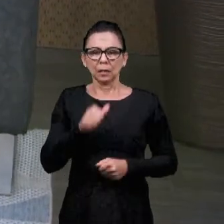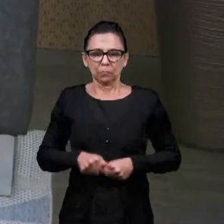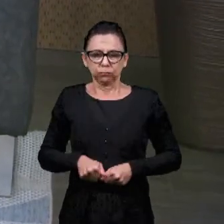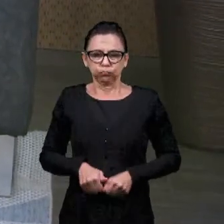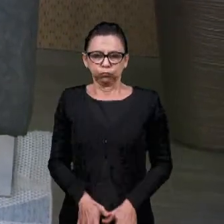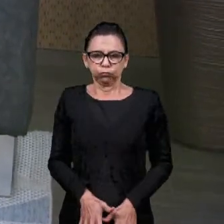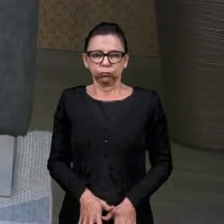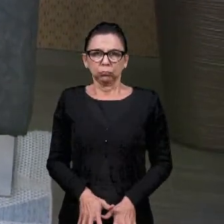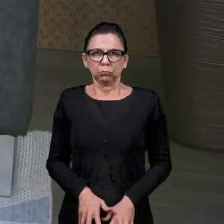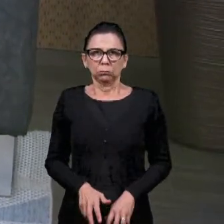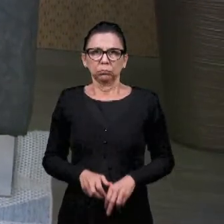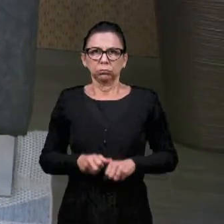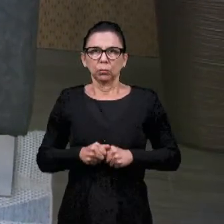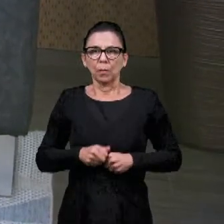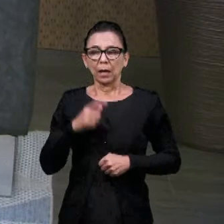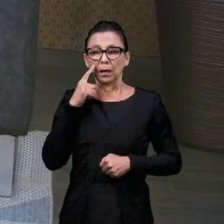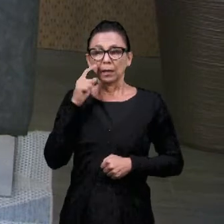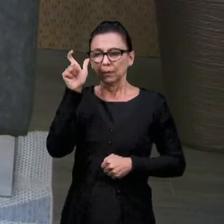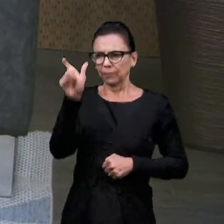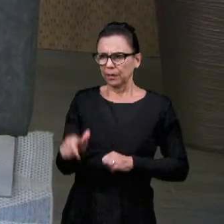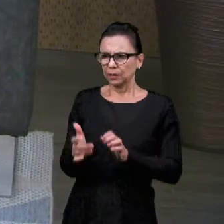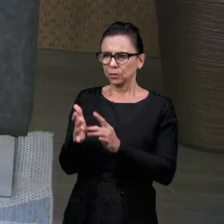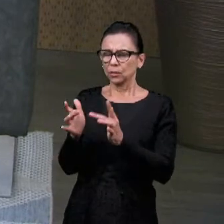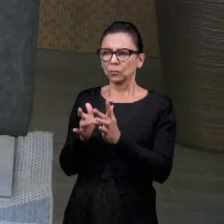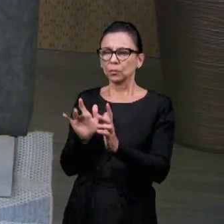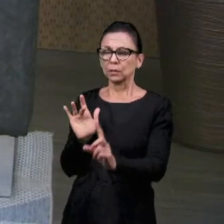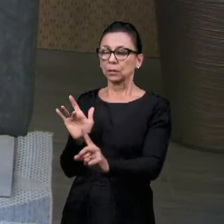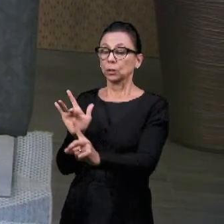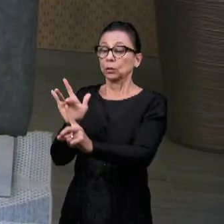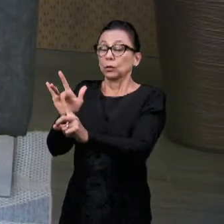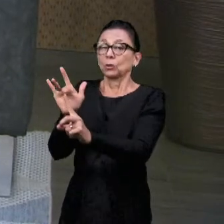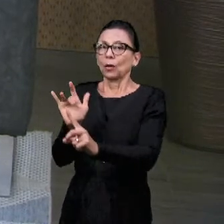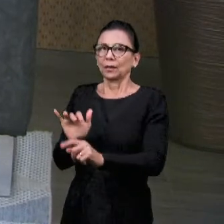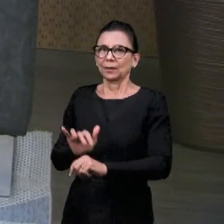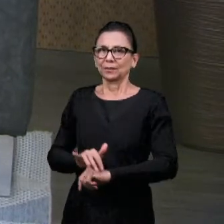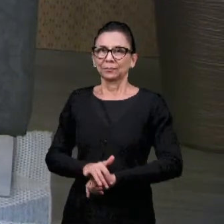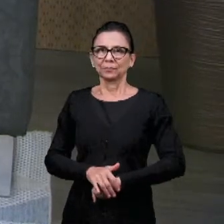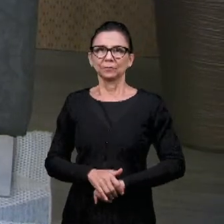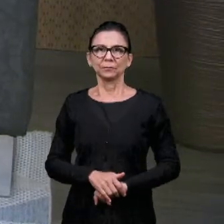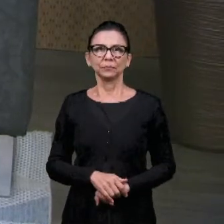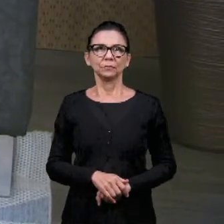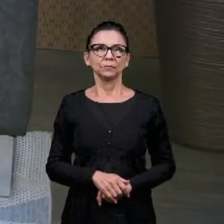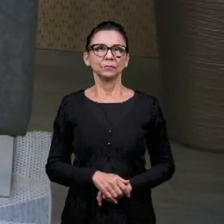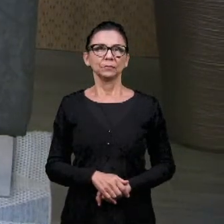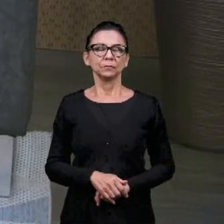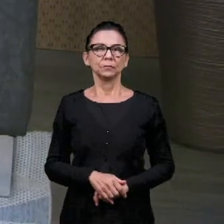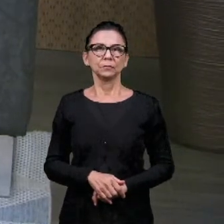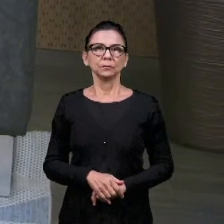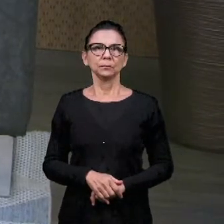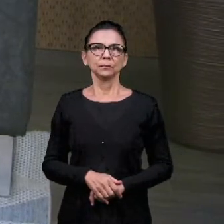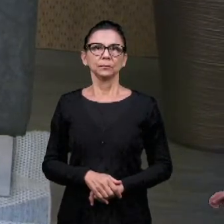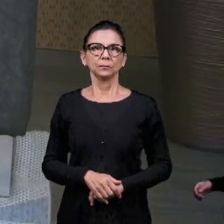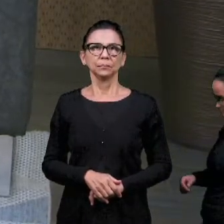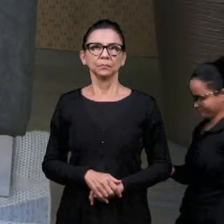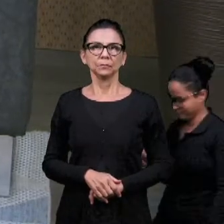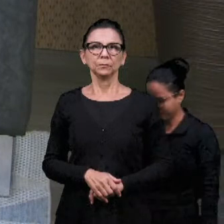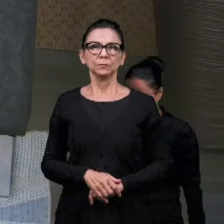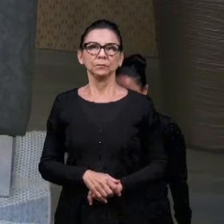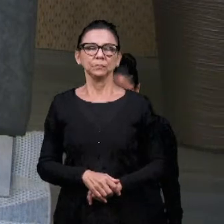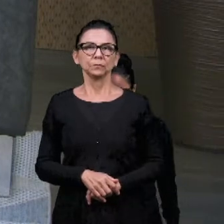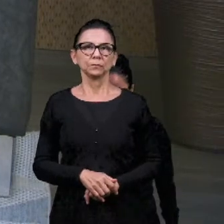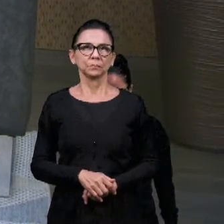Jesus. E há um aspecto interessante nessa passagem, é que a Bíblia diz o seguinte, que a